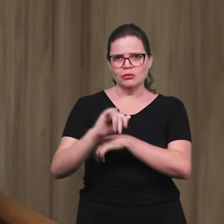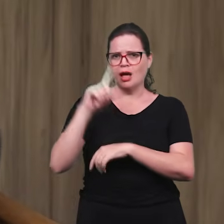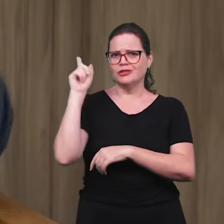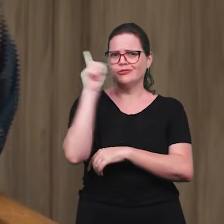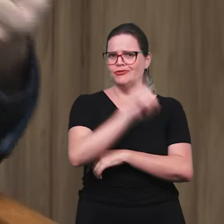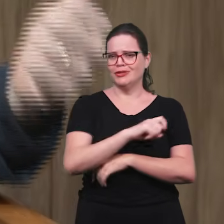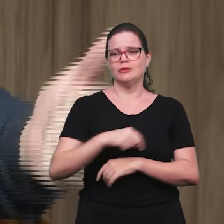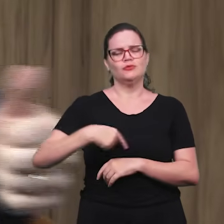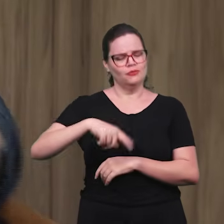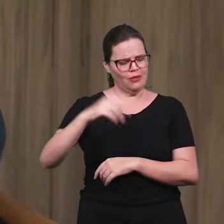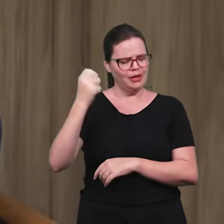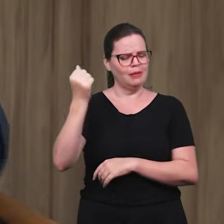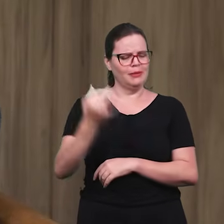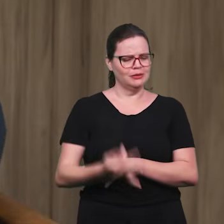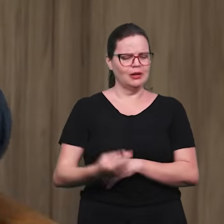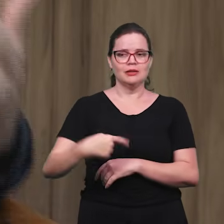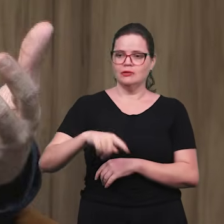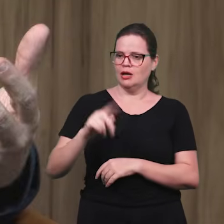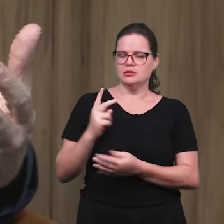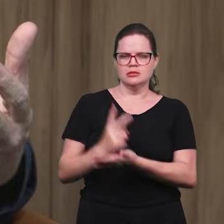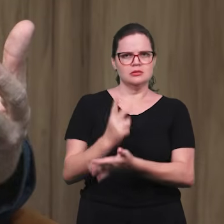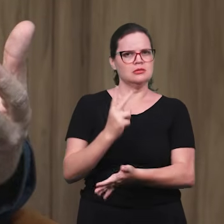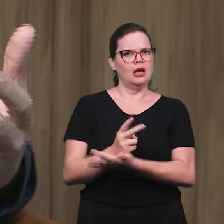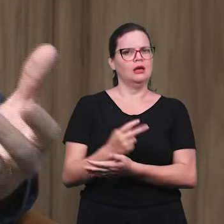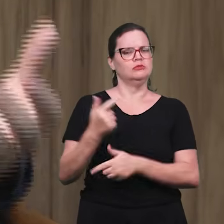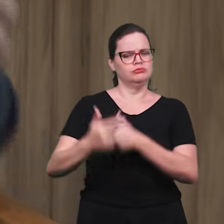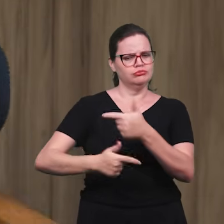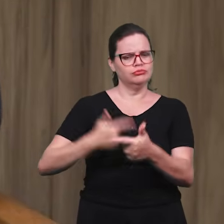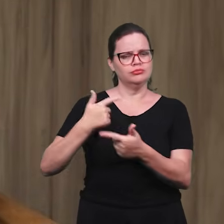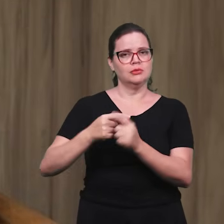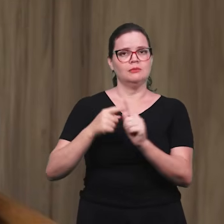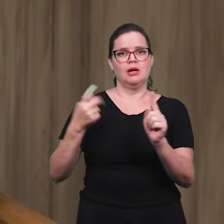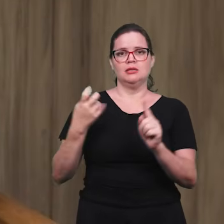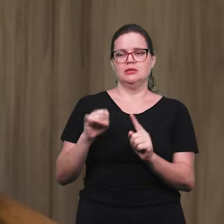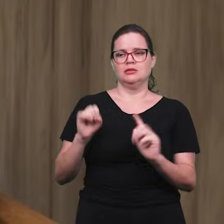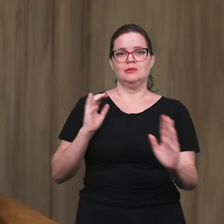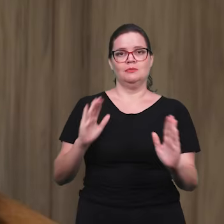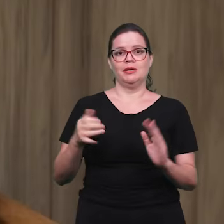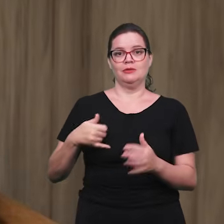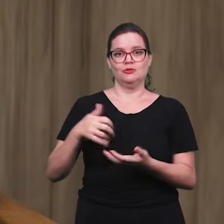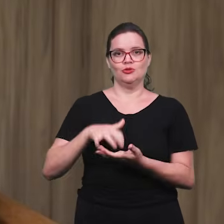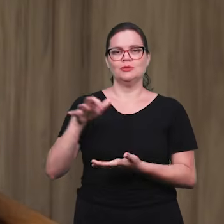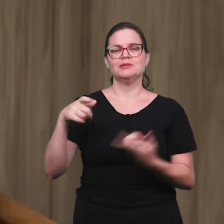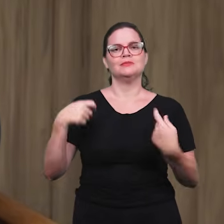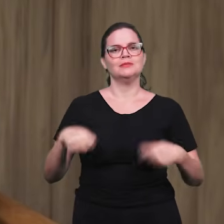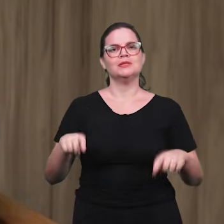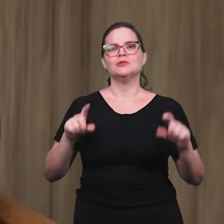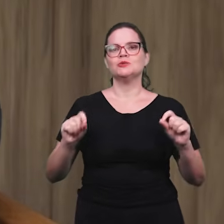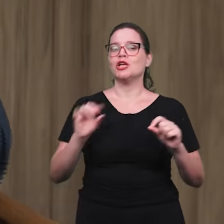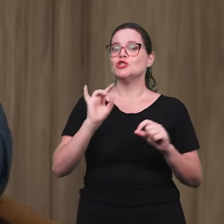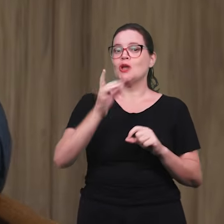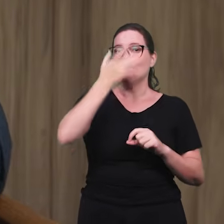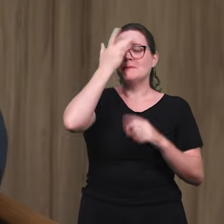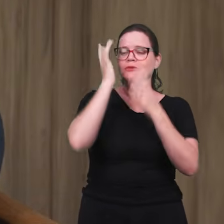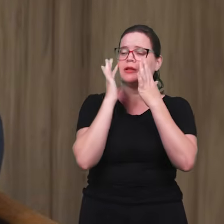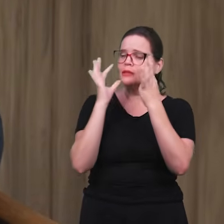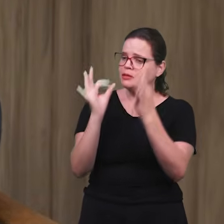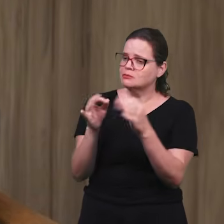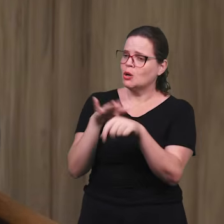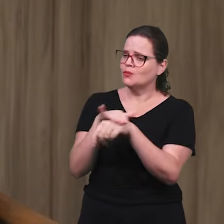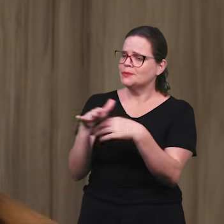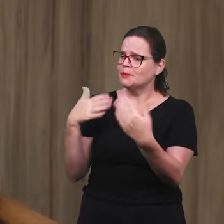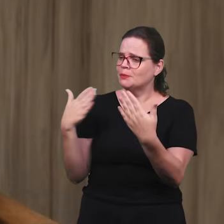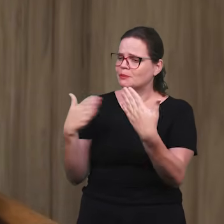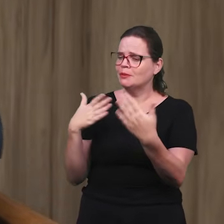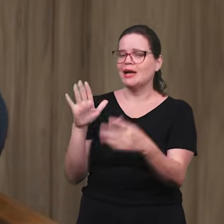Dificilmente eles faltam uma madrugada, um culto, eles são muito ativos. E quando eles estão nessa fase, eles precisam realmente de ser ouvidos,